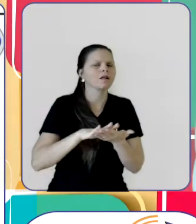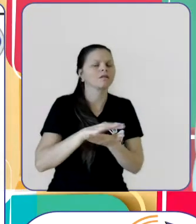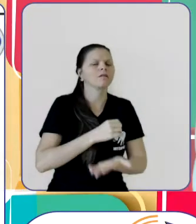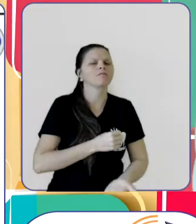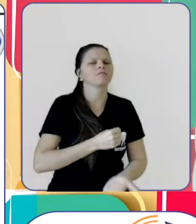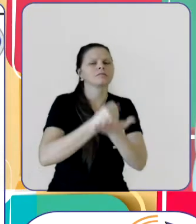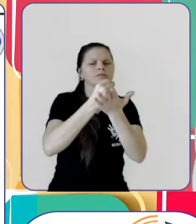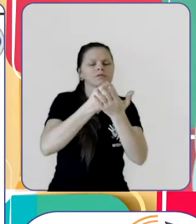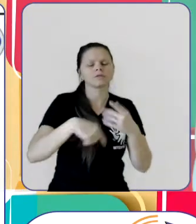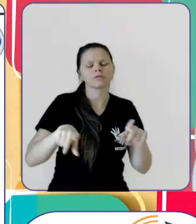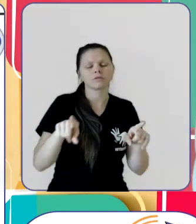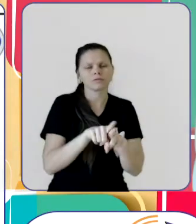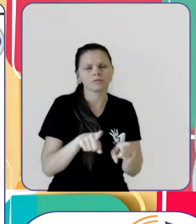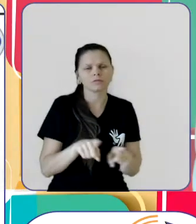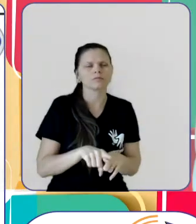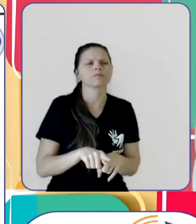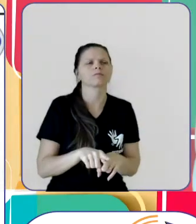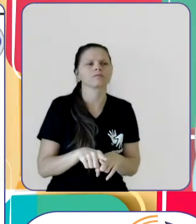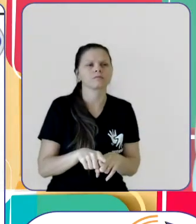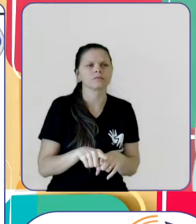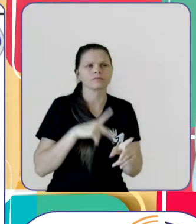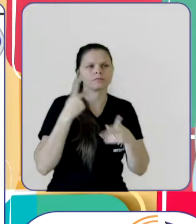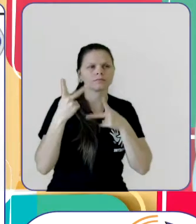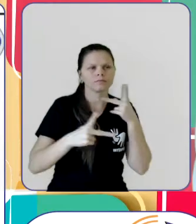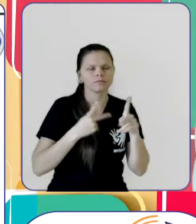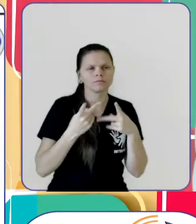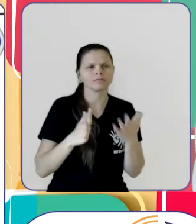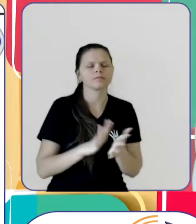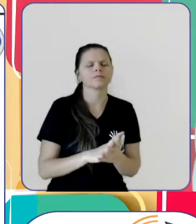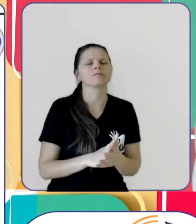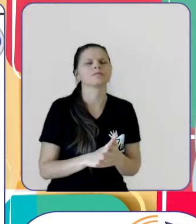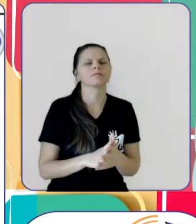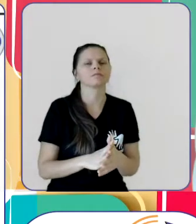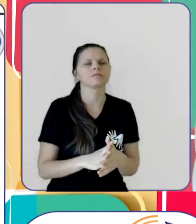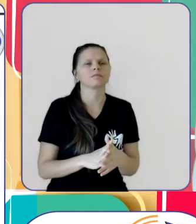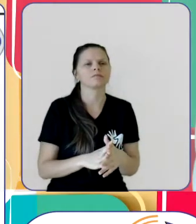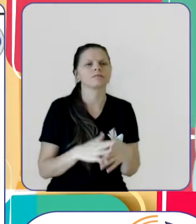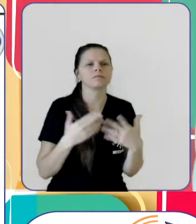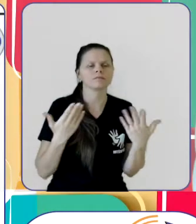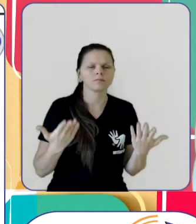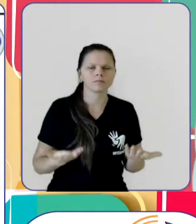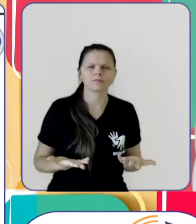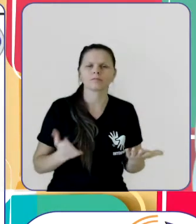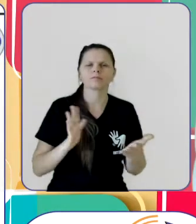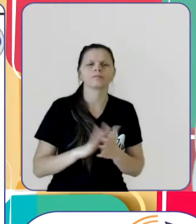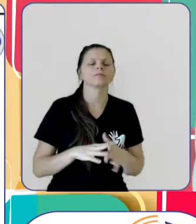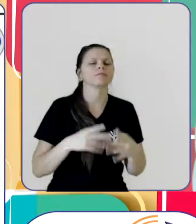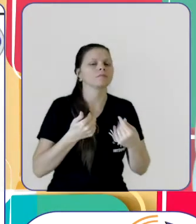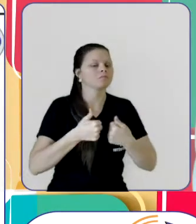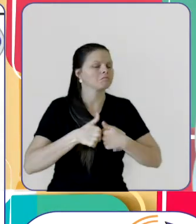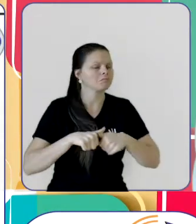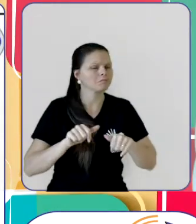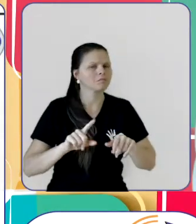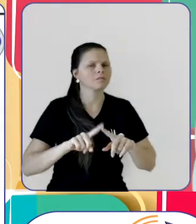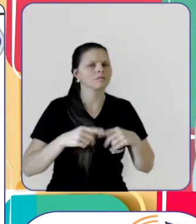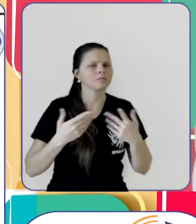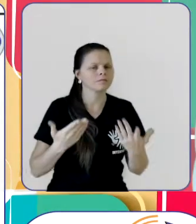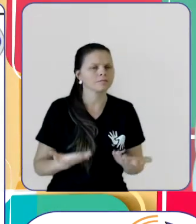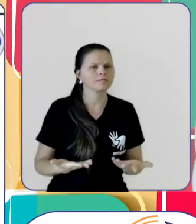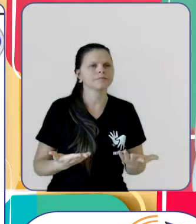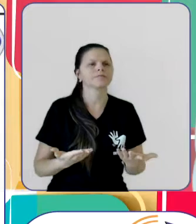esses indicadores, de fato, dizer assim que está de forma satisfatória como deveria estar, né? Então,